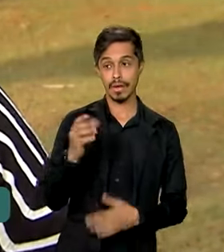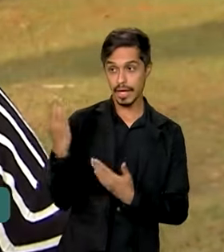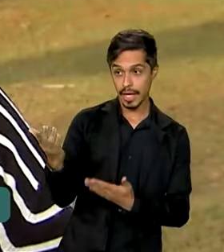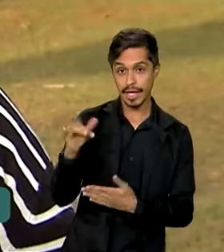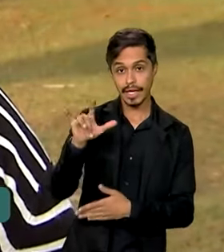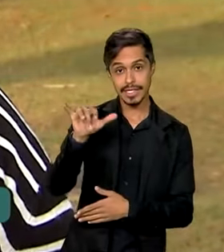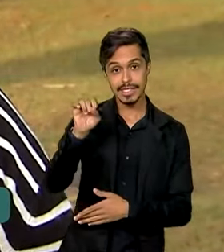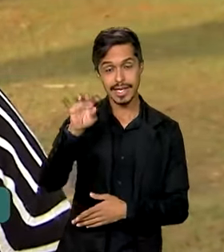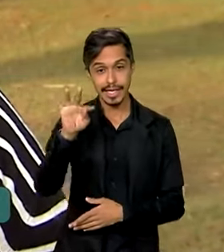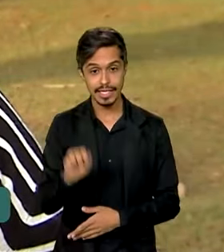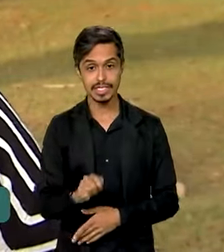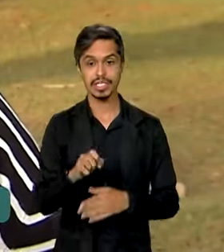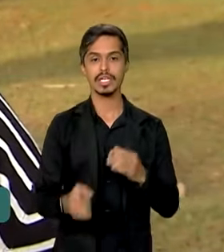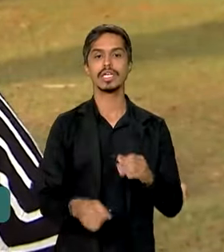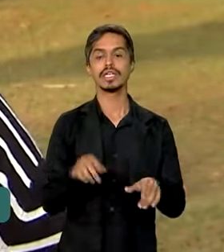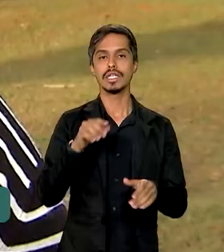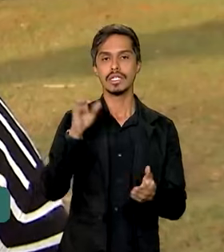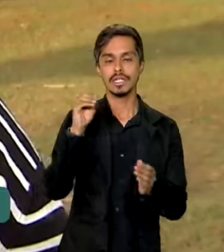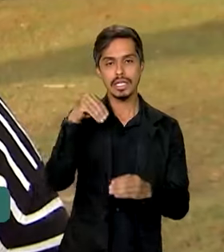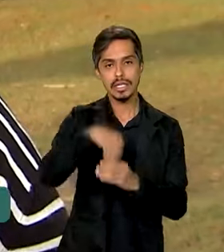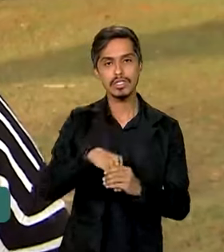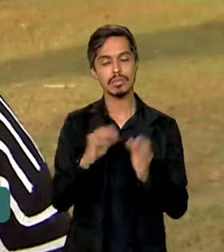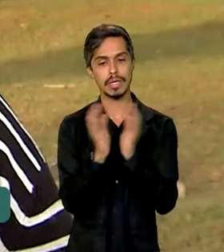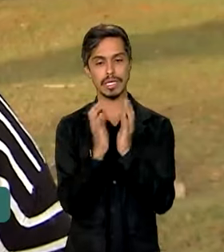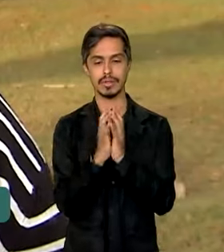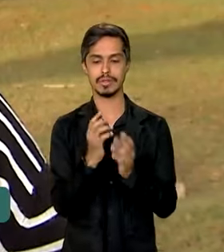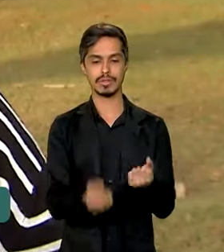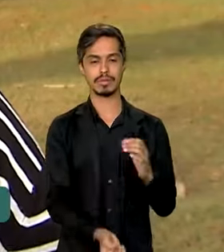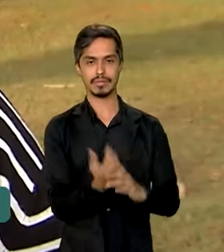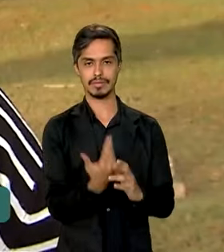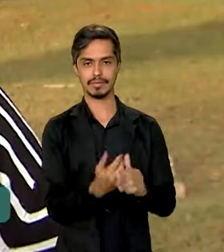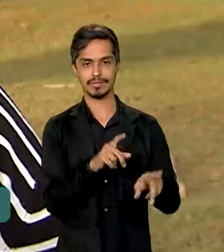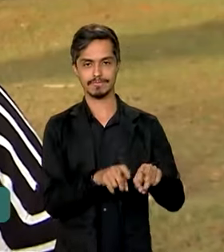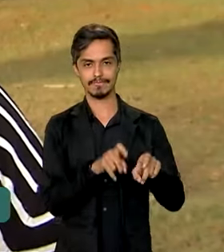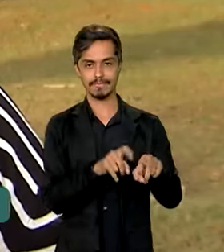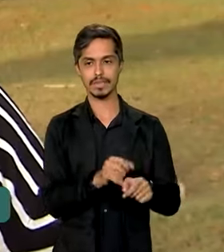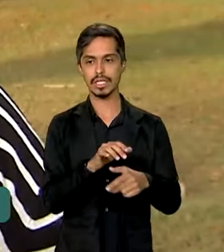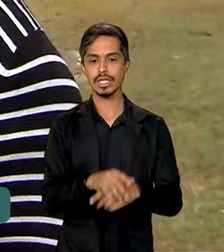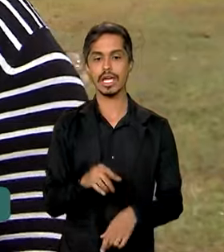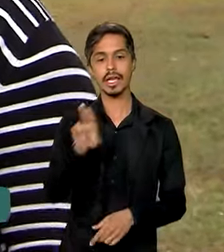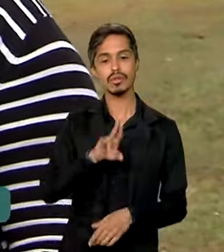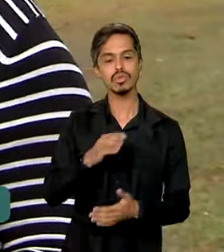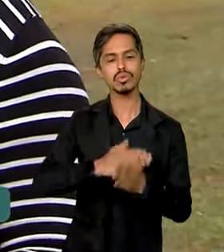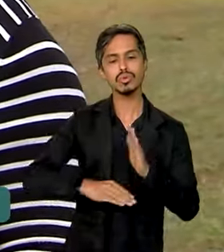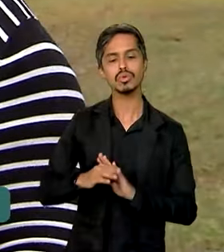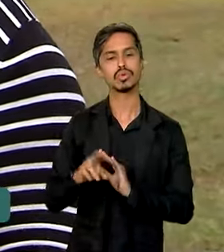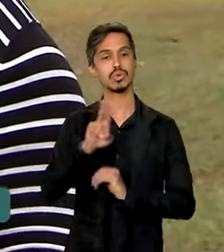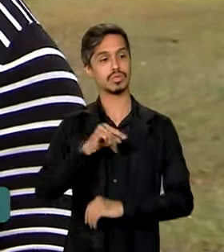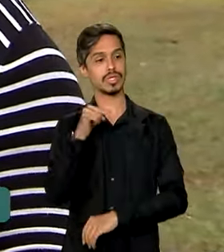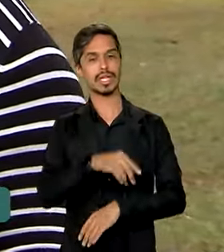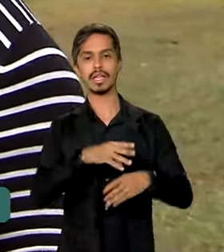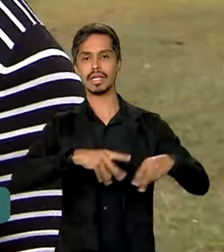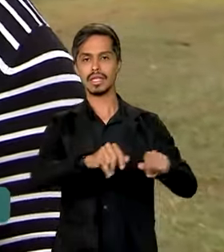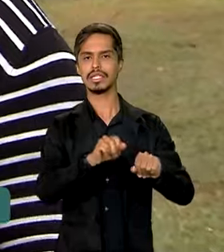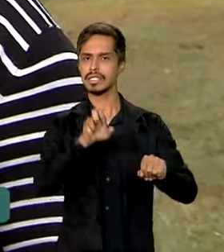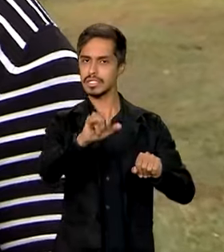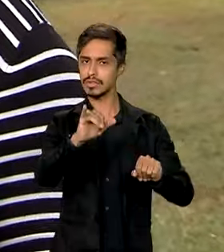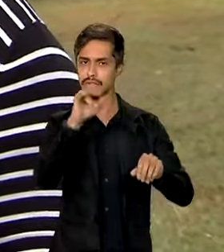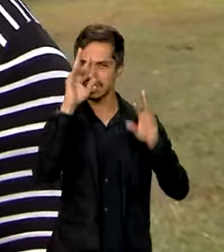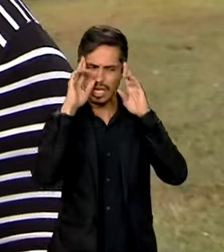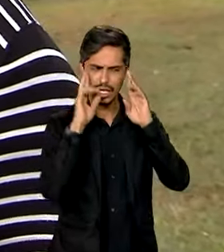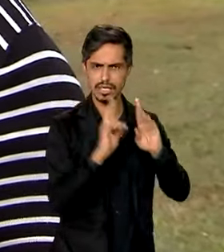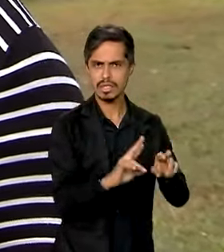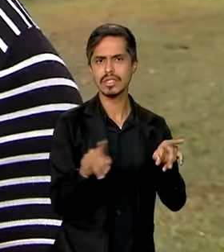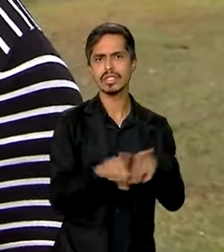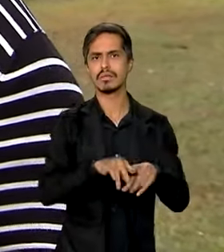planta orgânicos em Pernambuco. Tudo o que conquistou na vida foi através da terra. Quando a gente trata a terra com respeito e